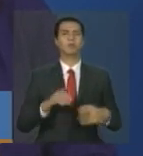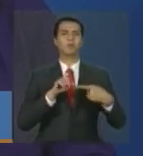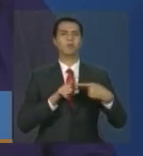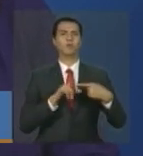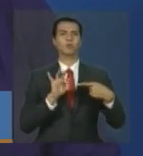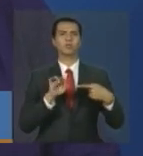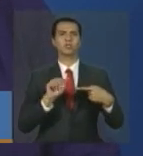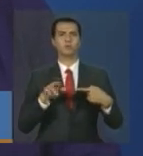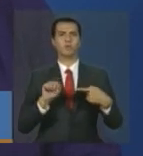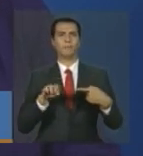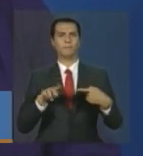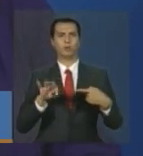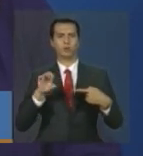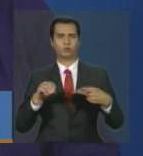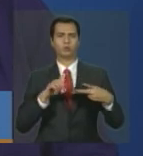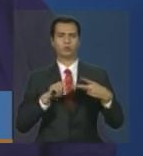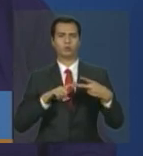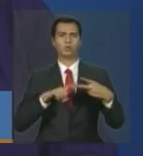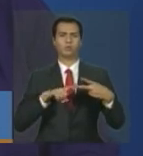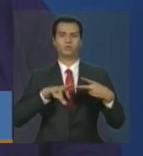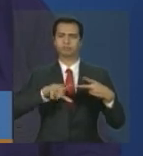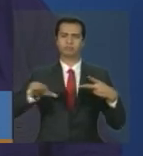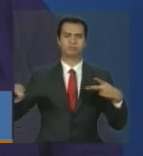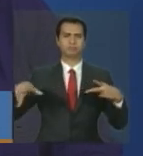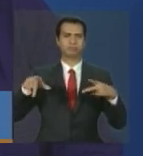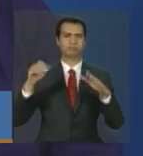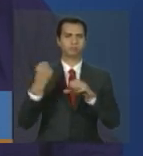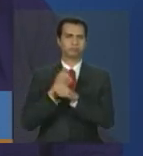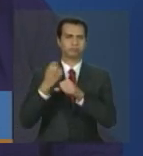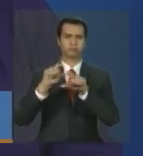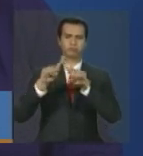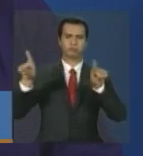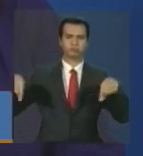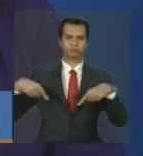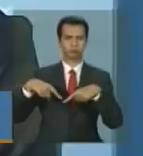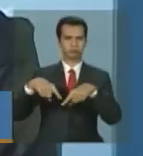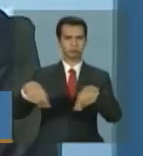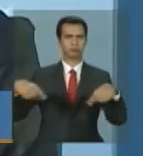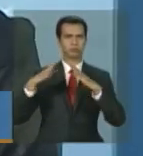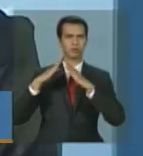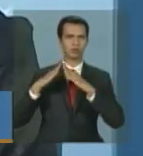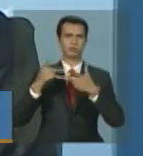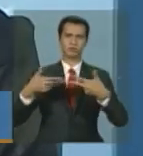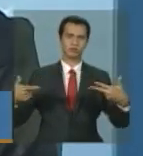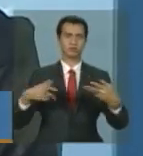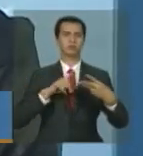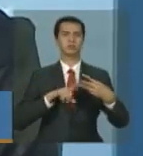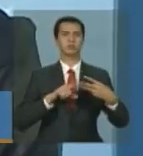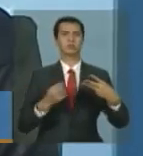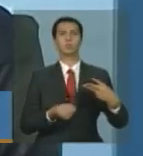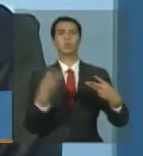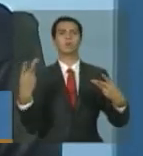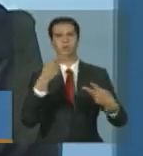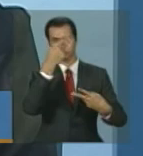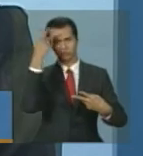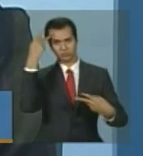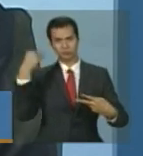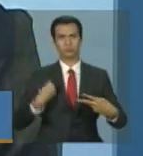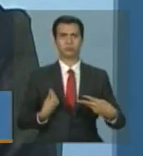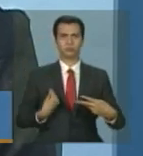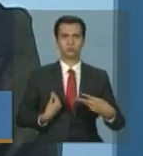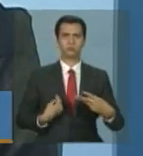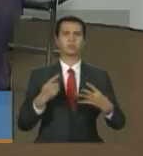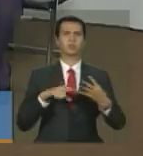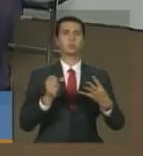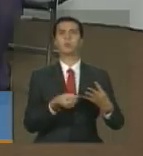estrutura física e de recursos humanos Trabalhadores de atendimentos no número de atendimentos de graça e cresce de frase